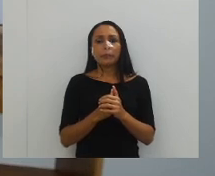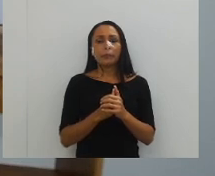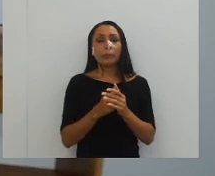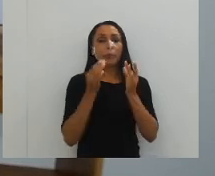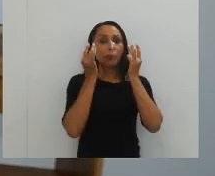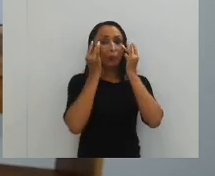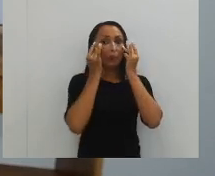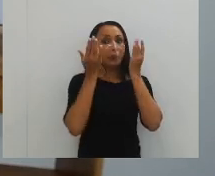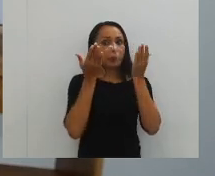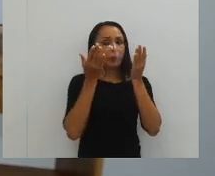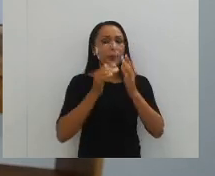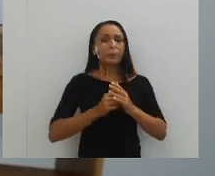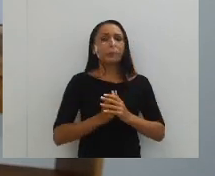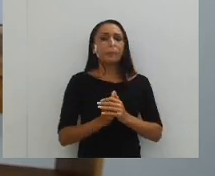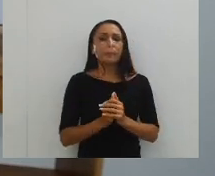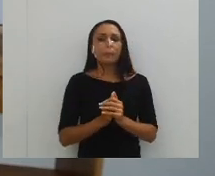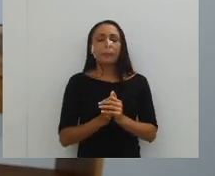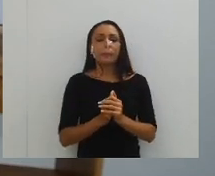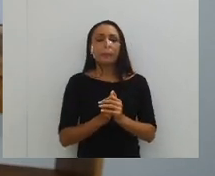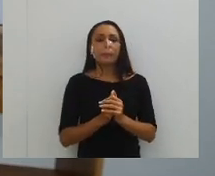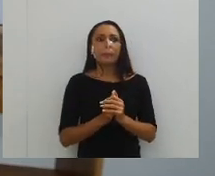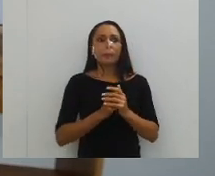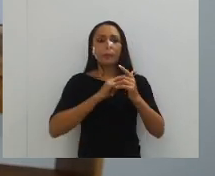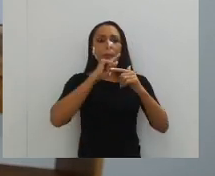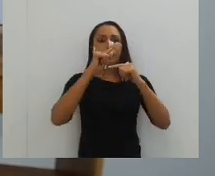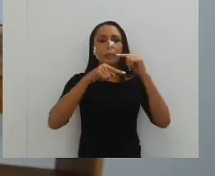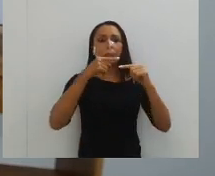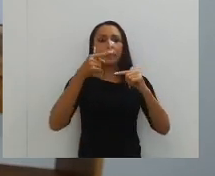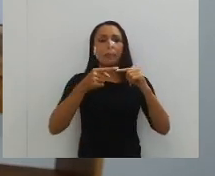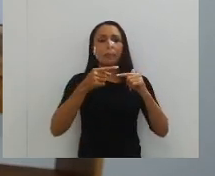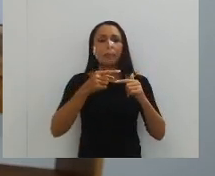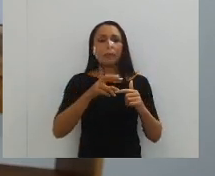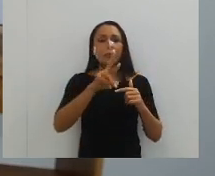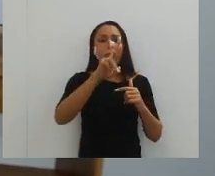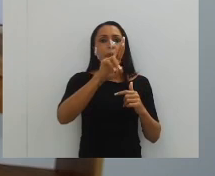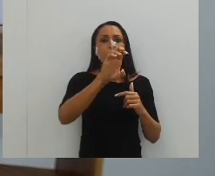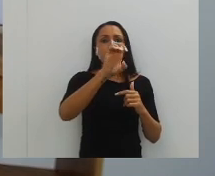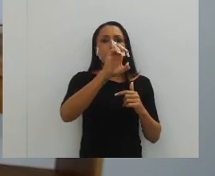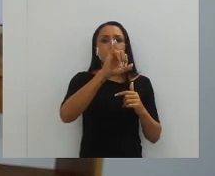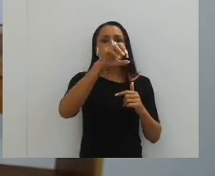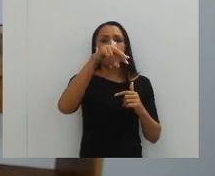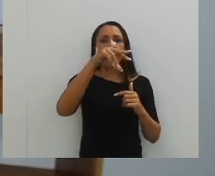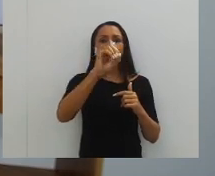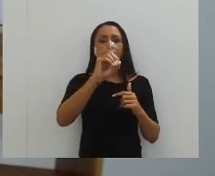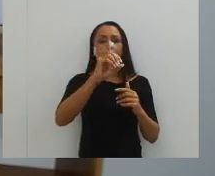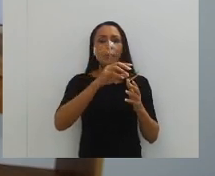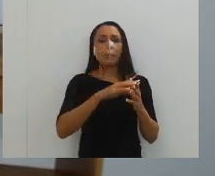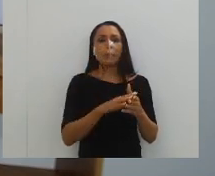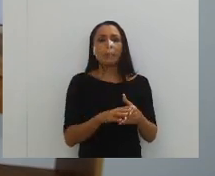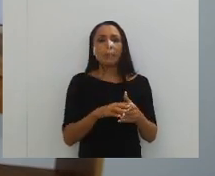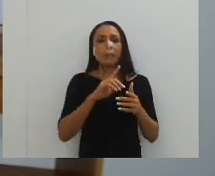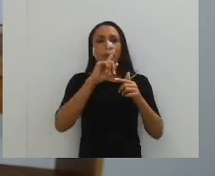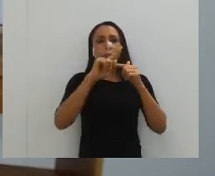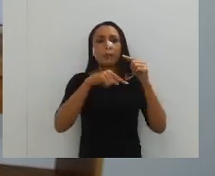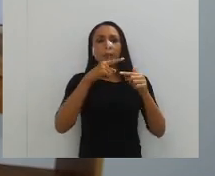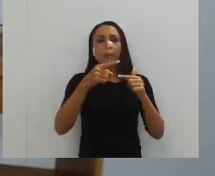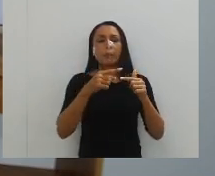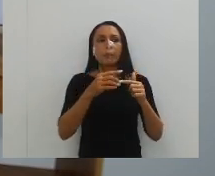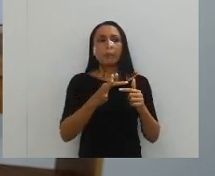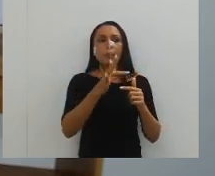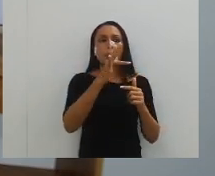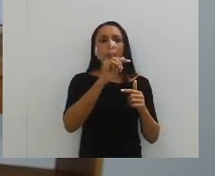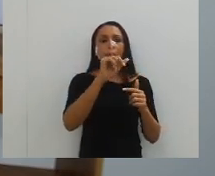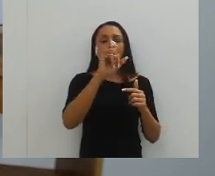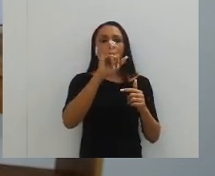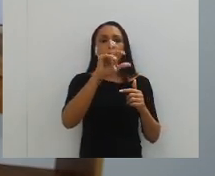mim, viu? Depois do domínio, você vai ter o reino. Depois do reino, você vai ter o